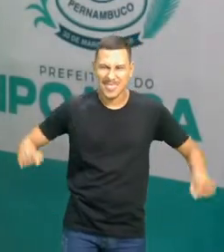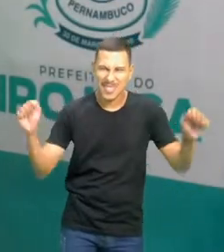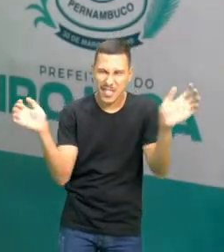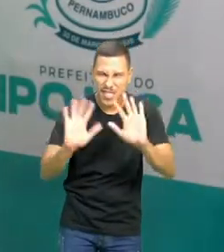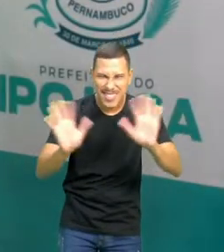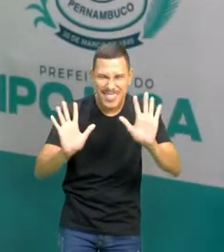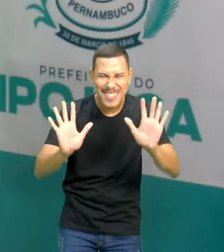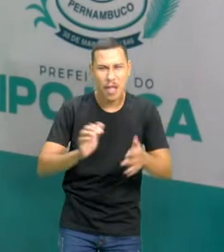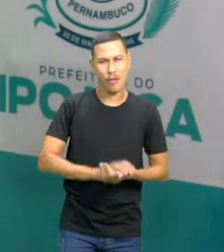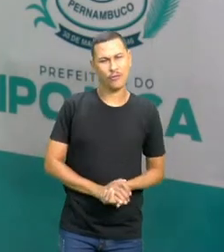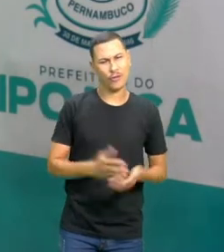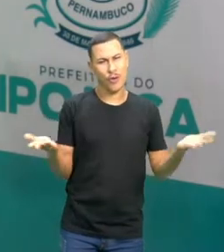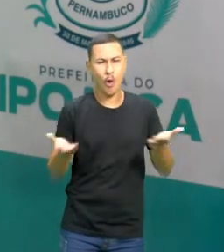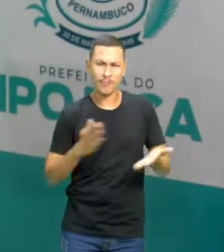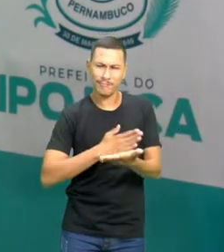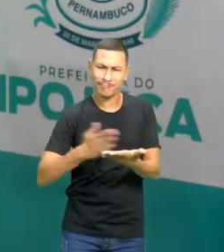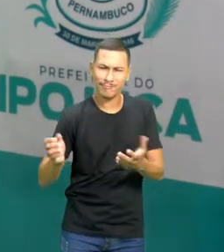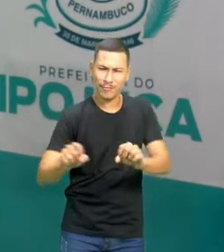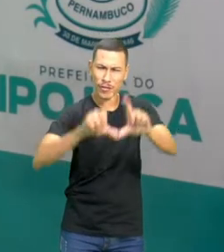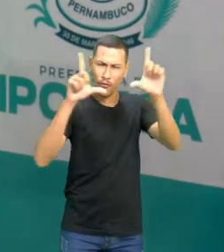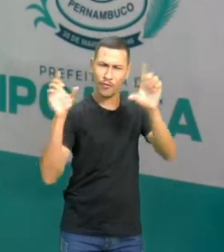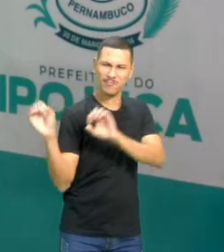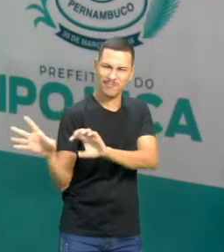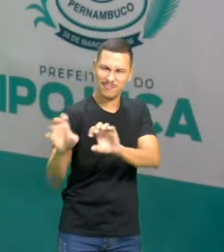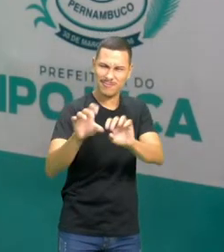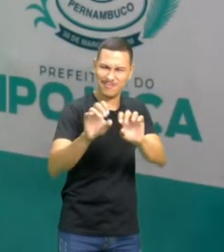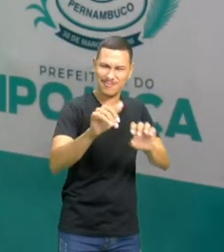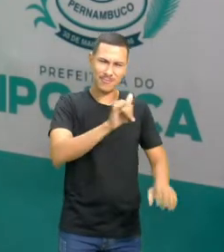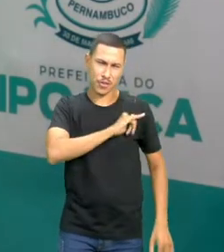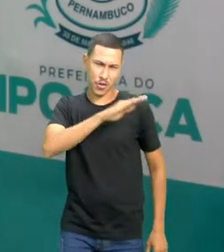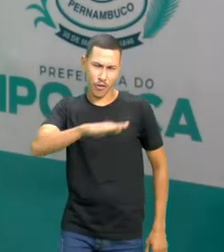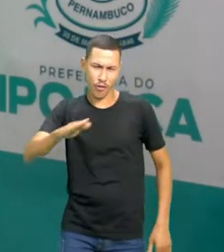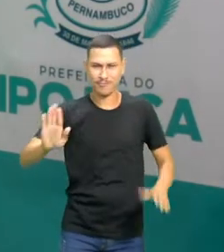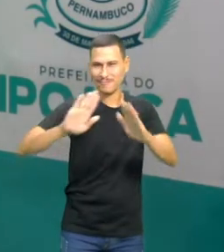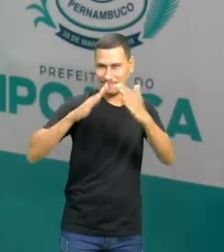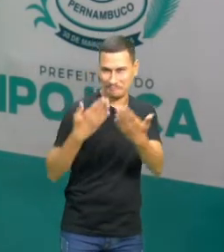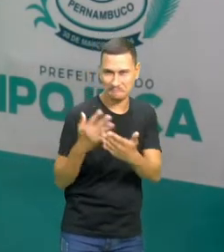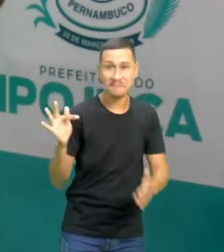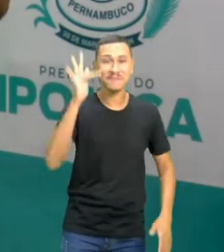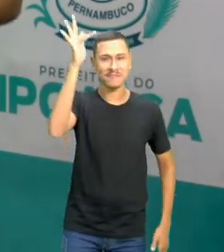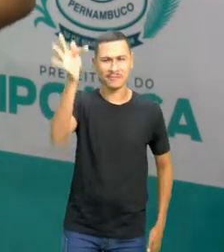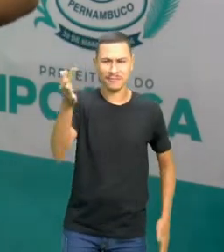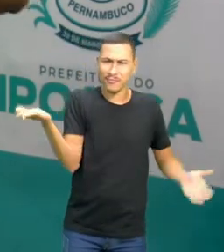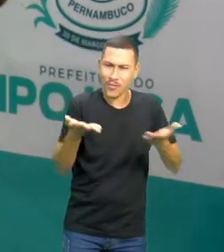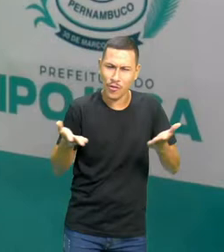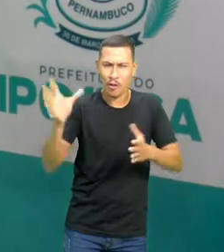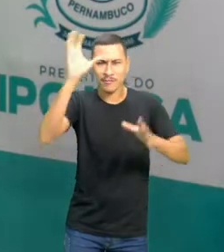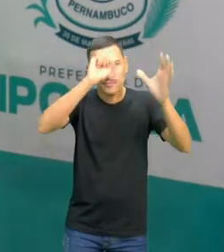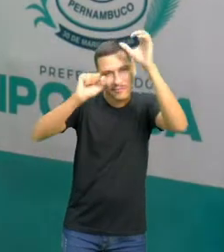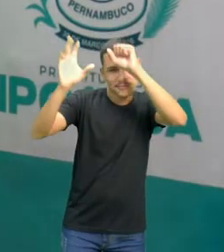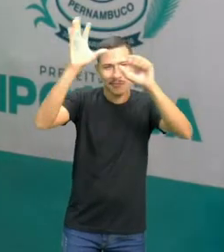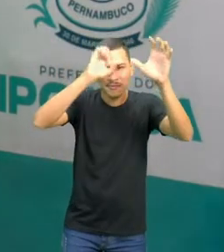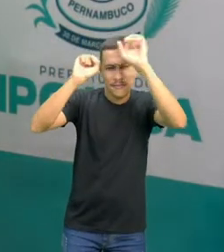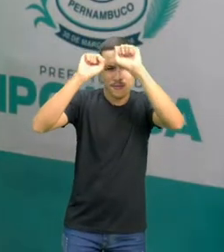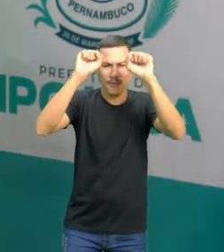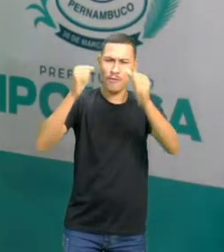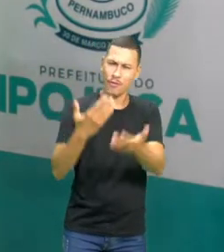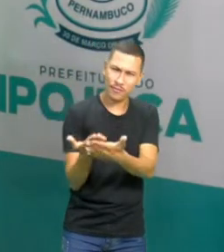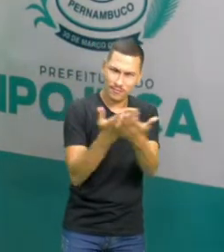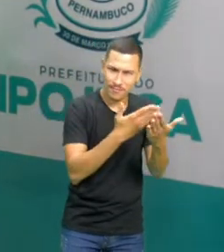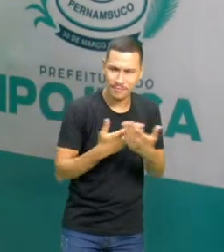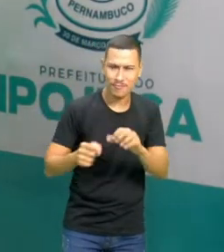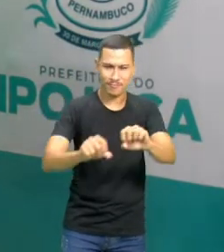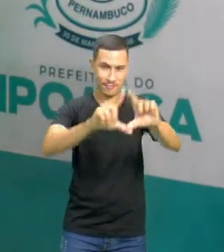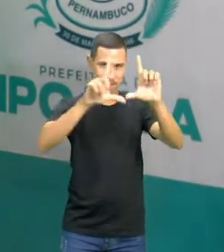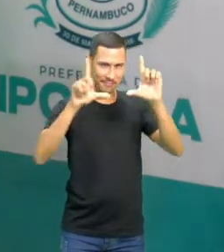Olá, está no ar a TV Educa e Pojuca, a escola do futuro. É o momento de aprender com as nossas aulas na